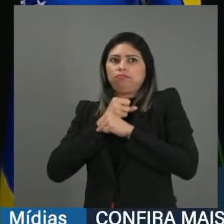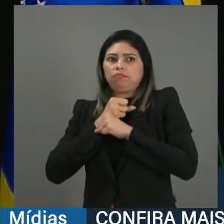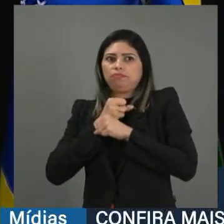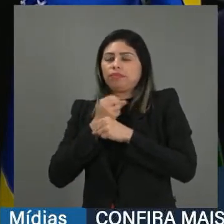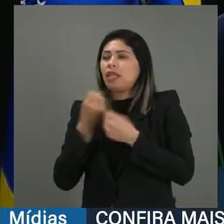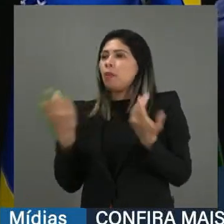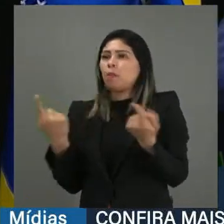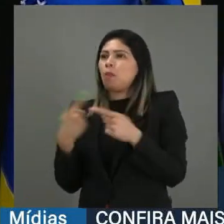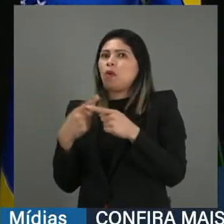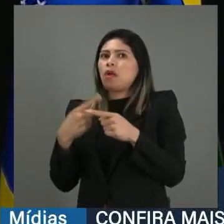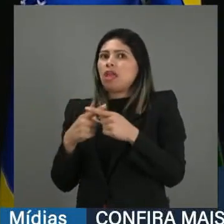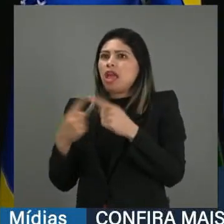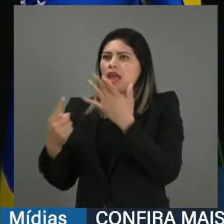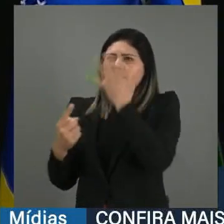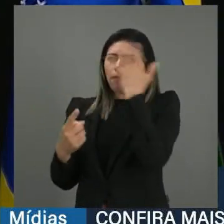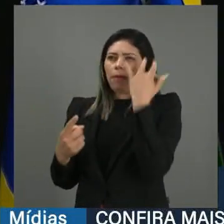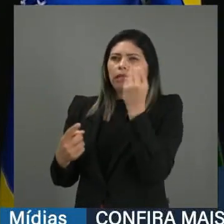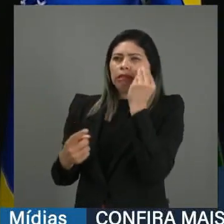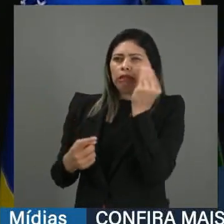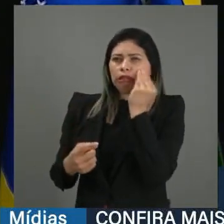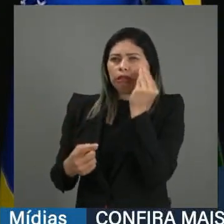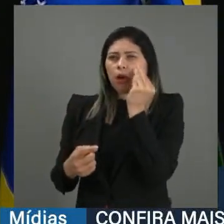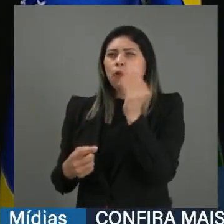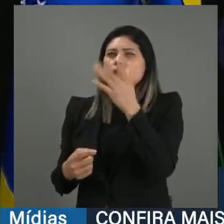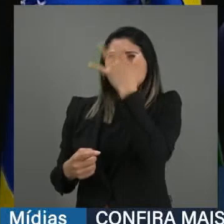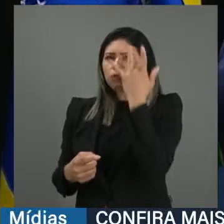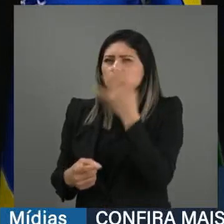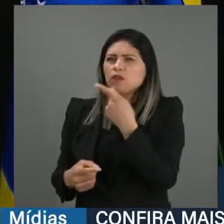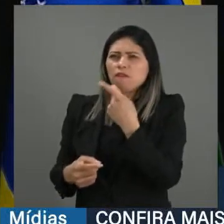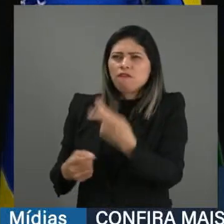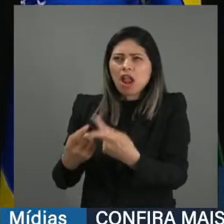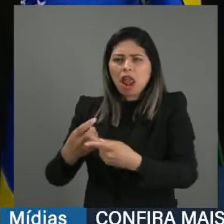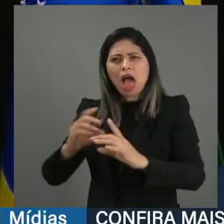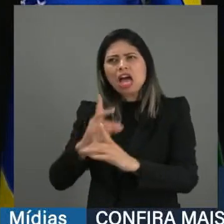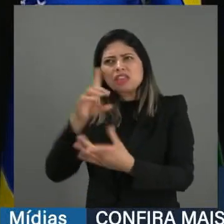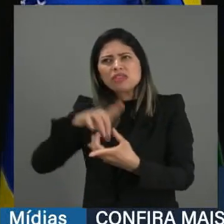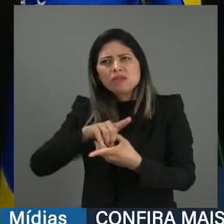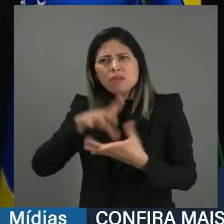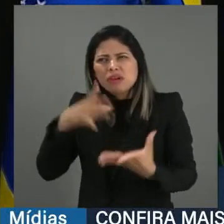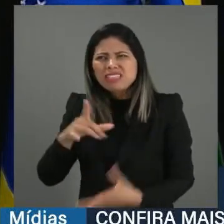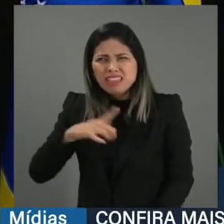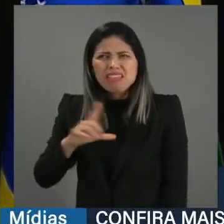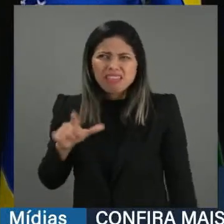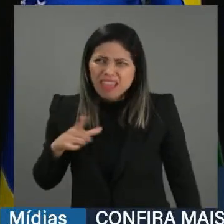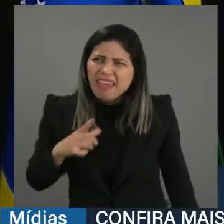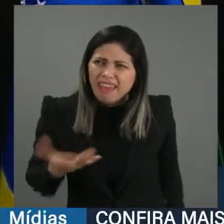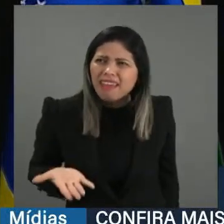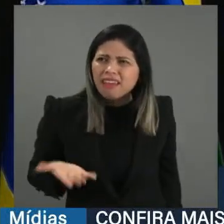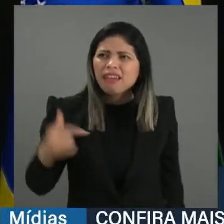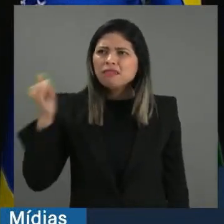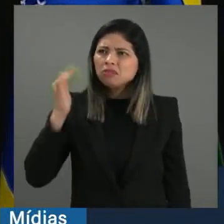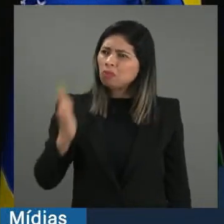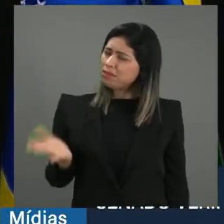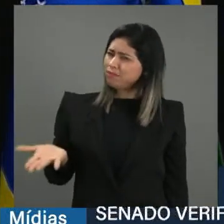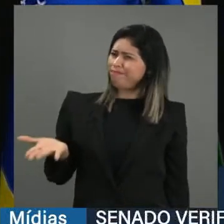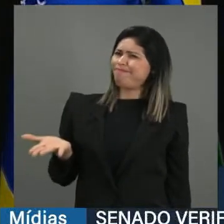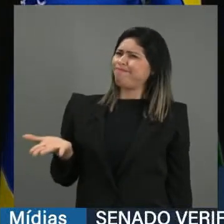Isso é para alijar a democracia no país de vez, se é que a gente tem democracia ainda aqui no Brasil.